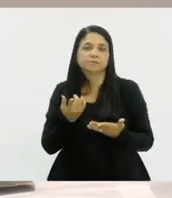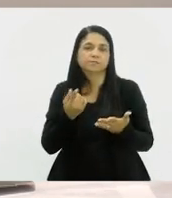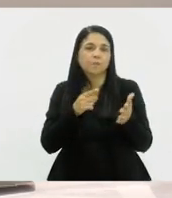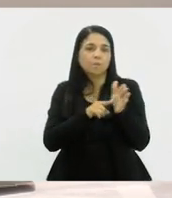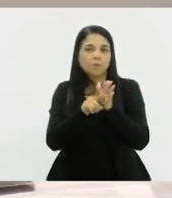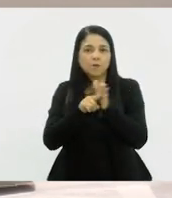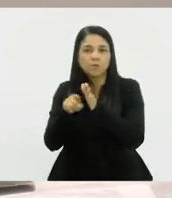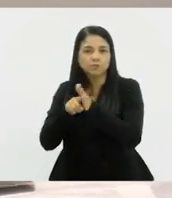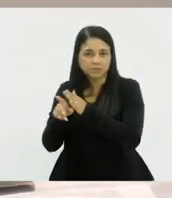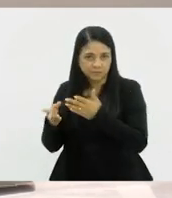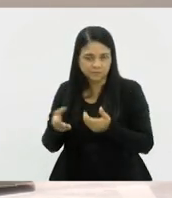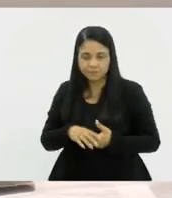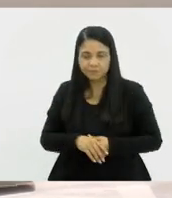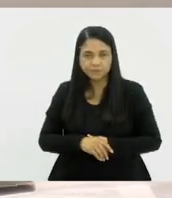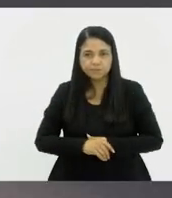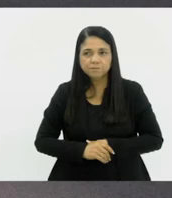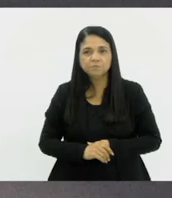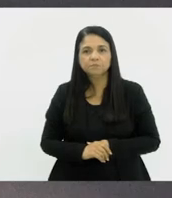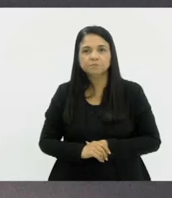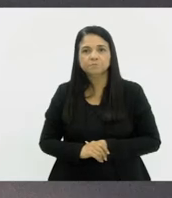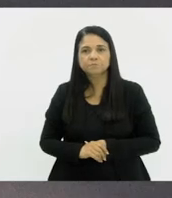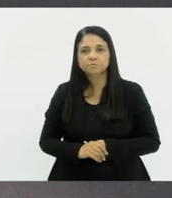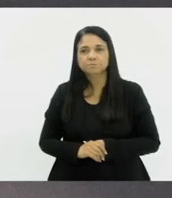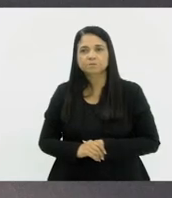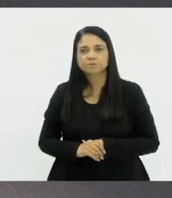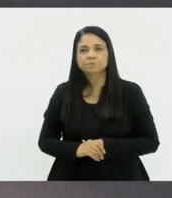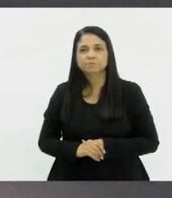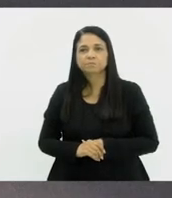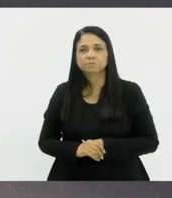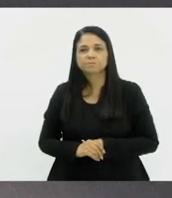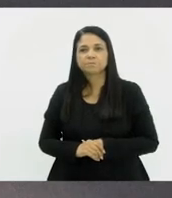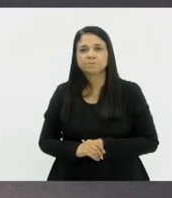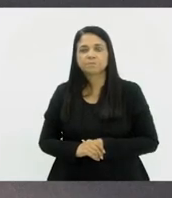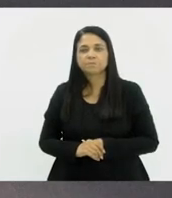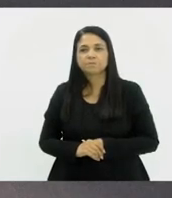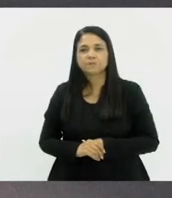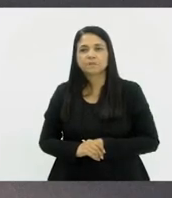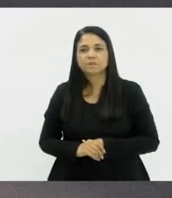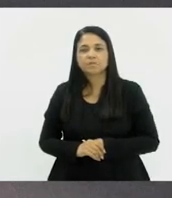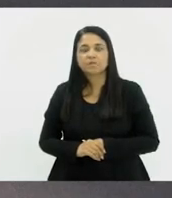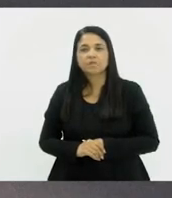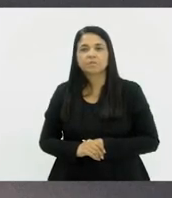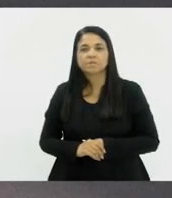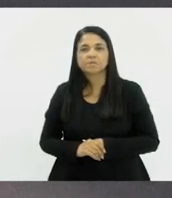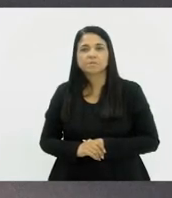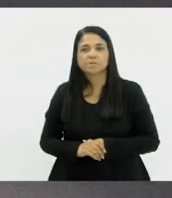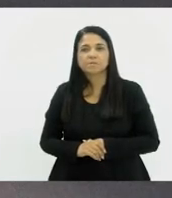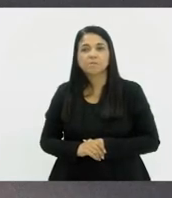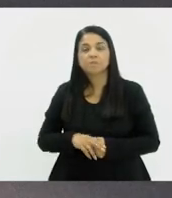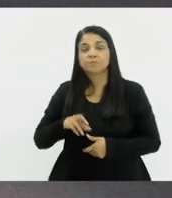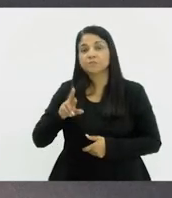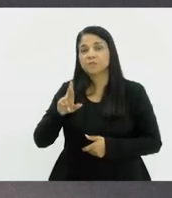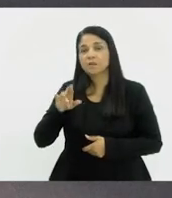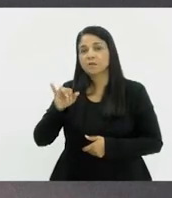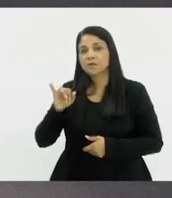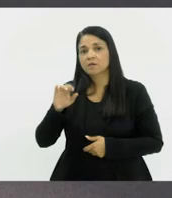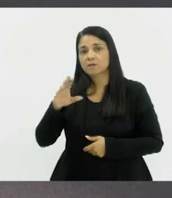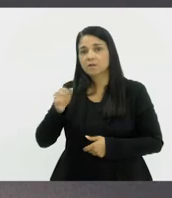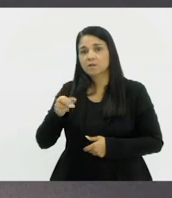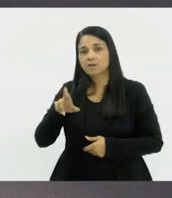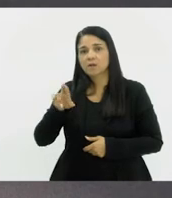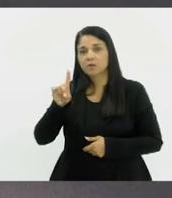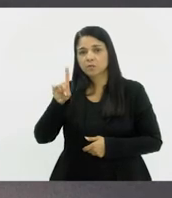foram levantadas bom eh só vou di Ricardo Nemer só